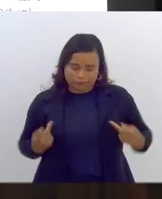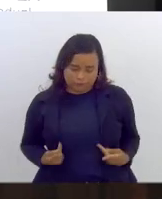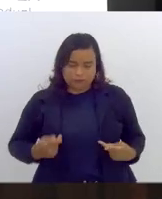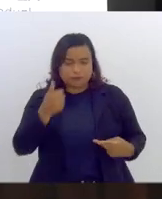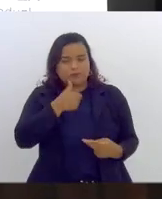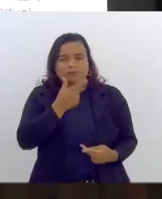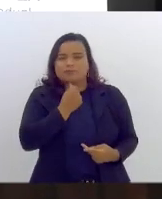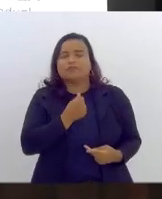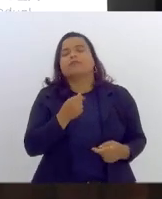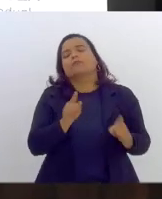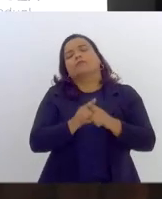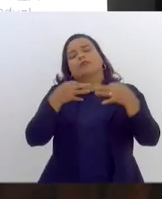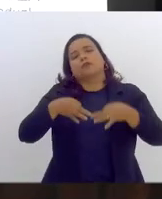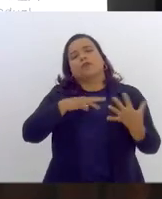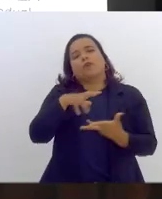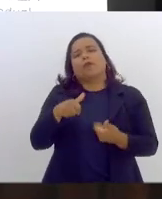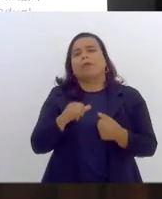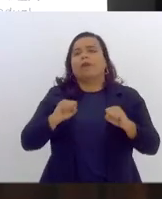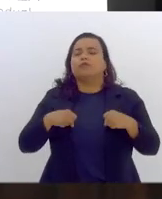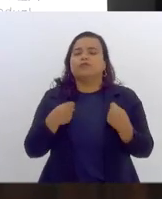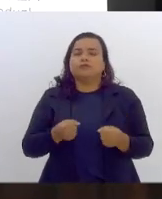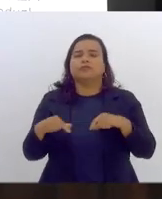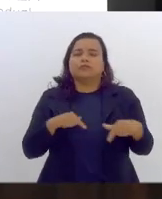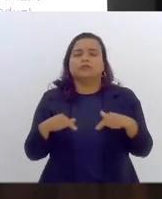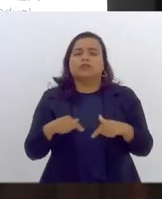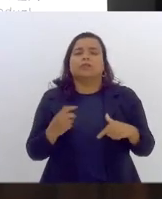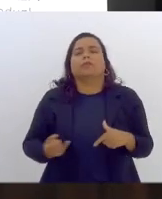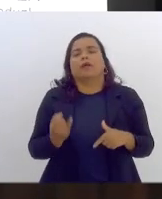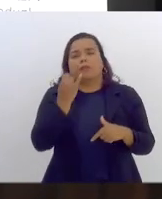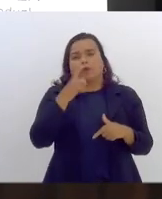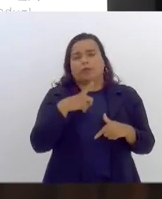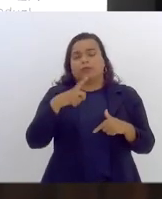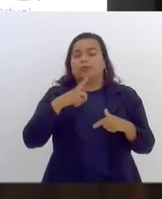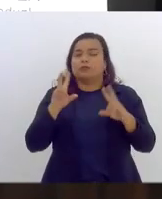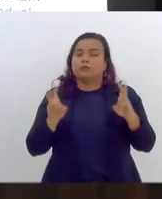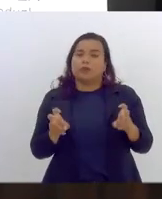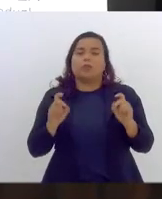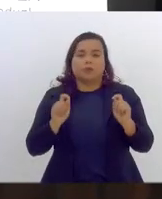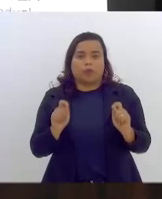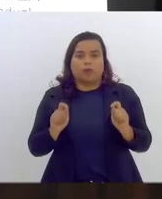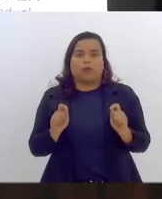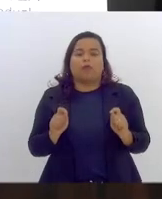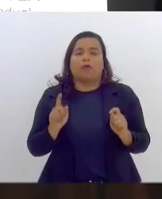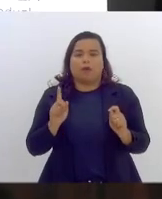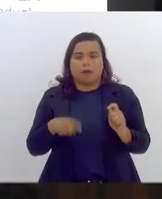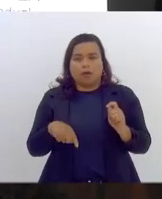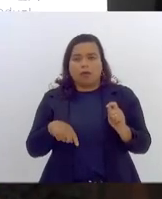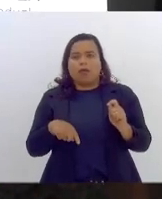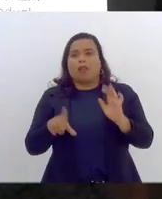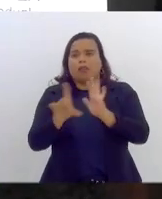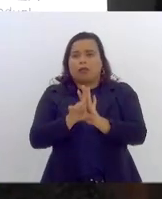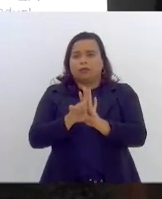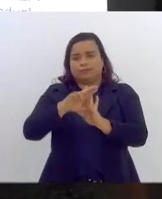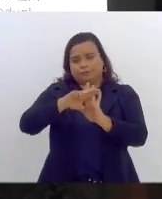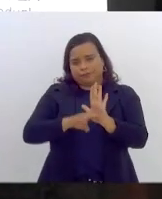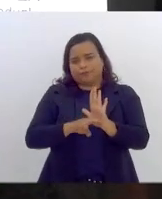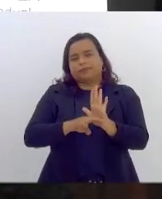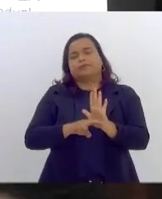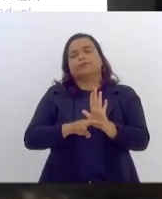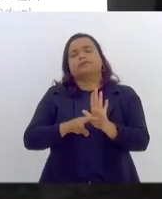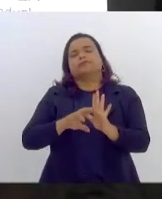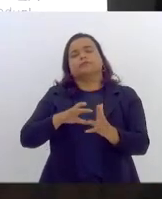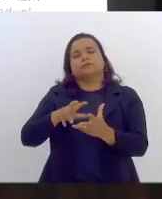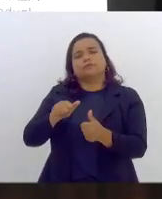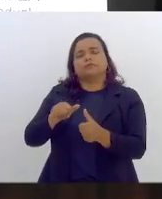A Justiça Global também faz um trabalho fundamental no que diz respeito à litigância internacional em organizações como